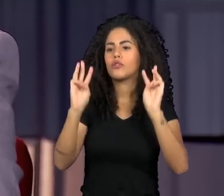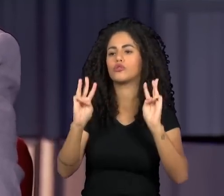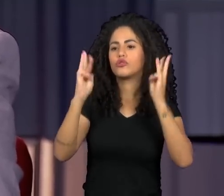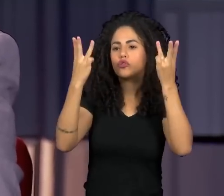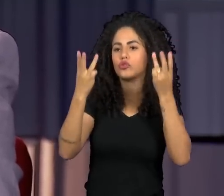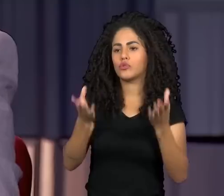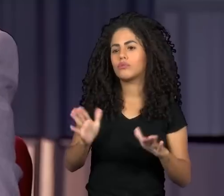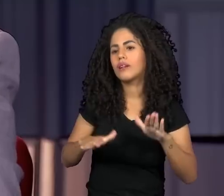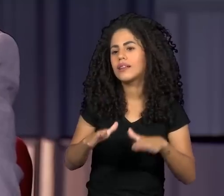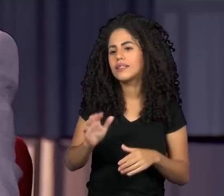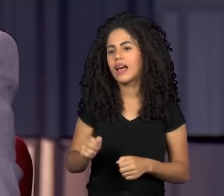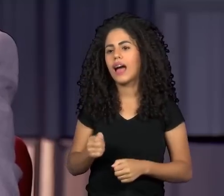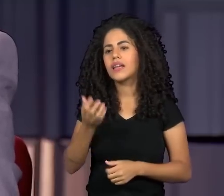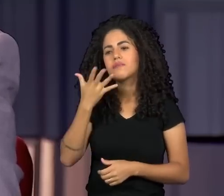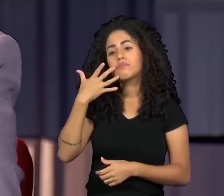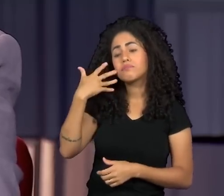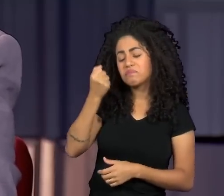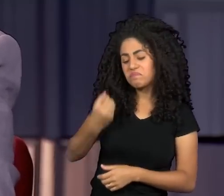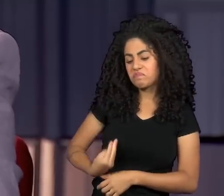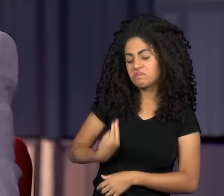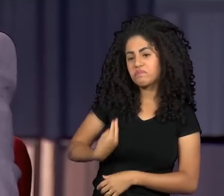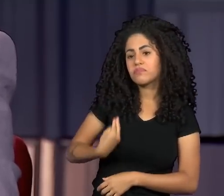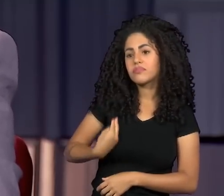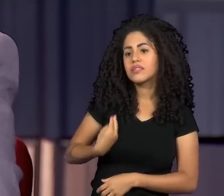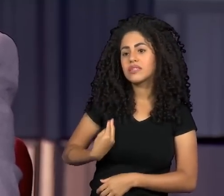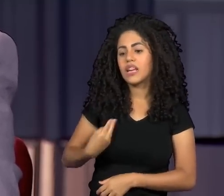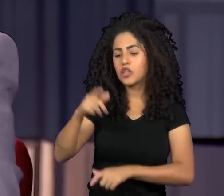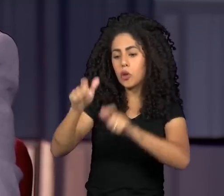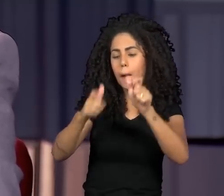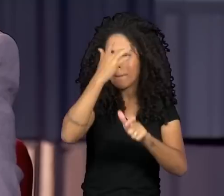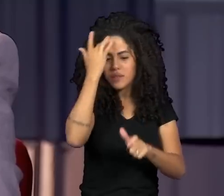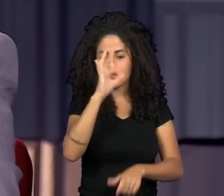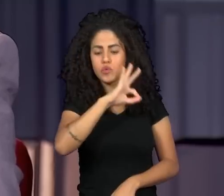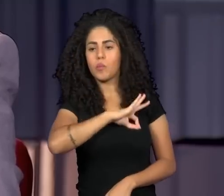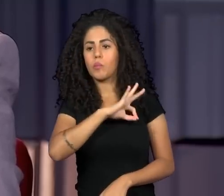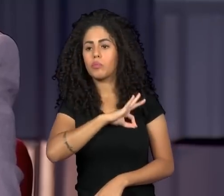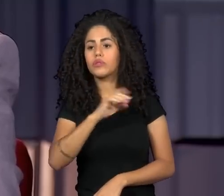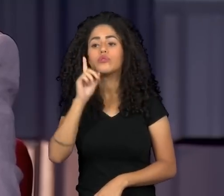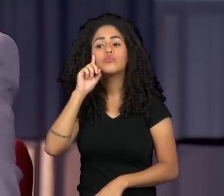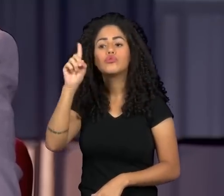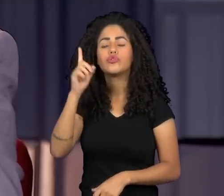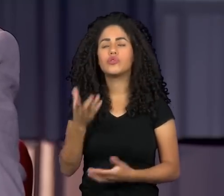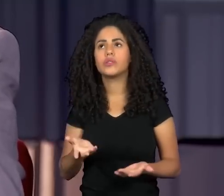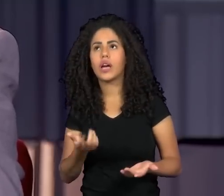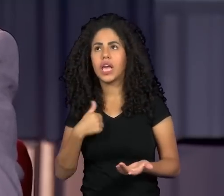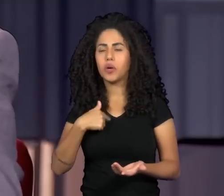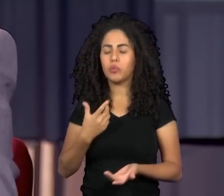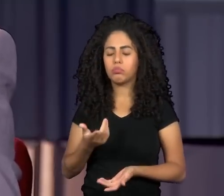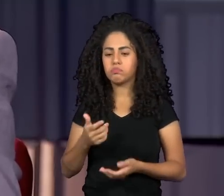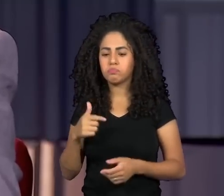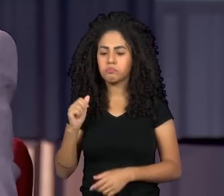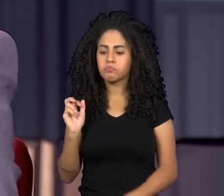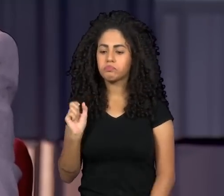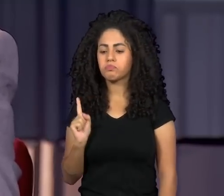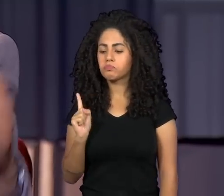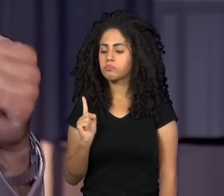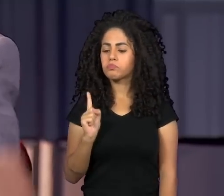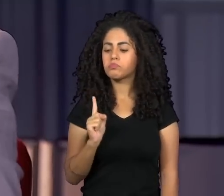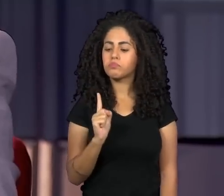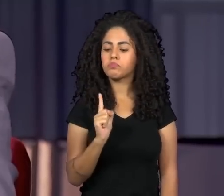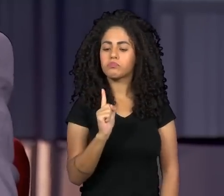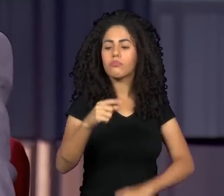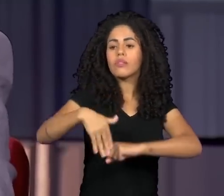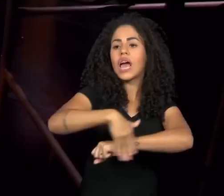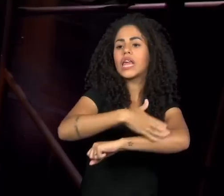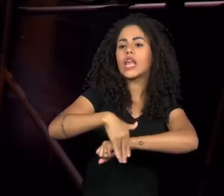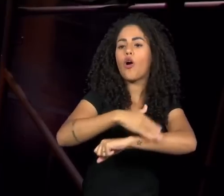escroto, que é tipo viver num local que mora muitos policiais, e aí um belo dia eu tá andando pela rua, na época agora